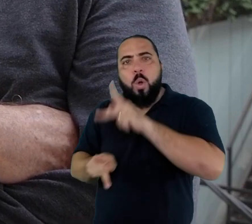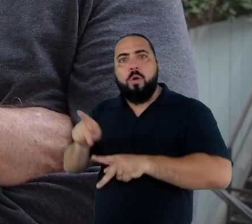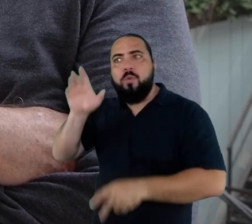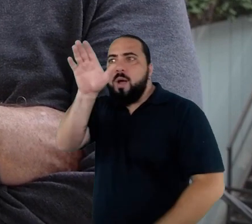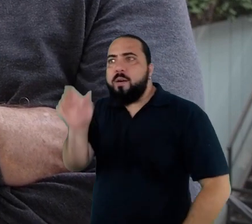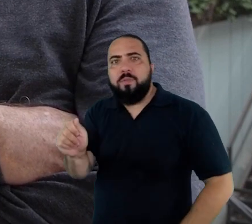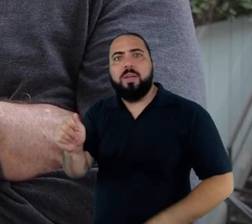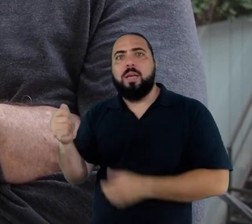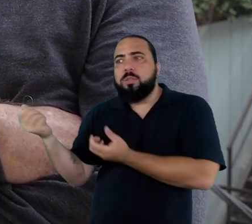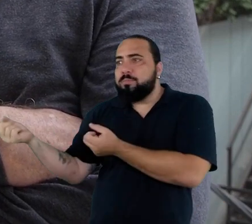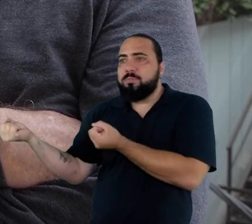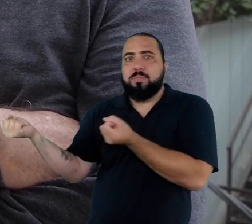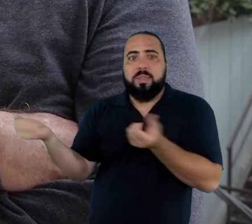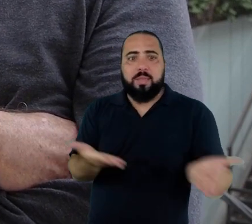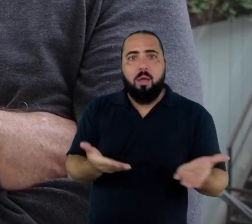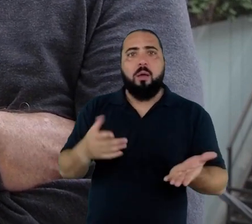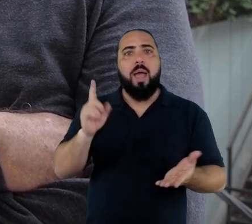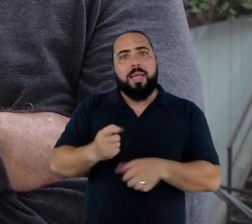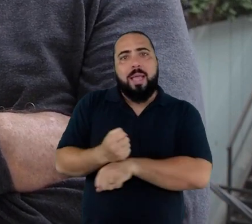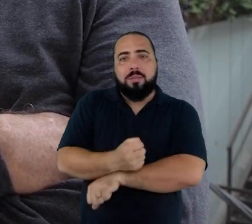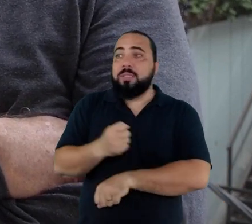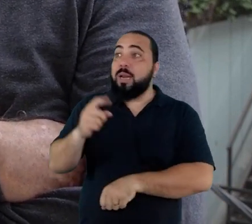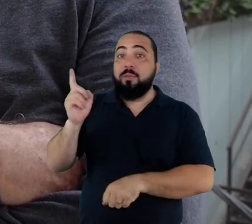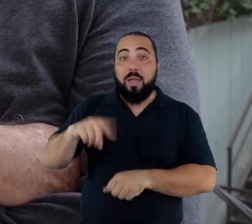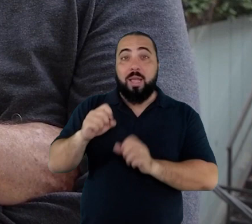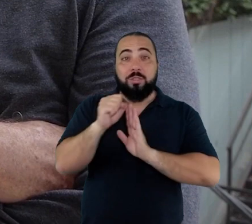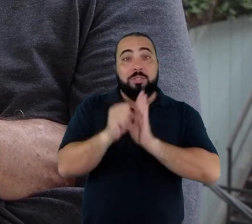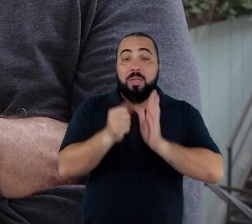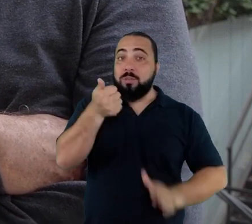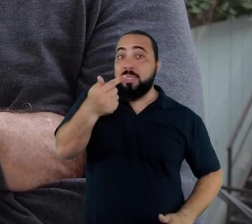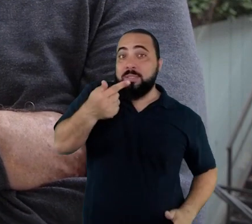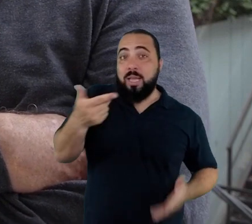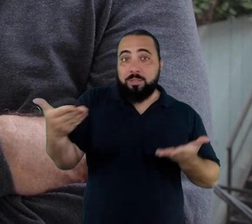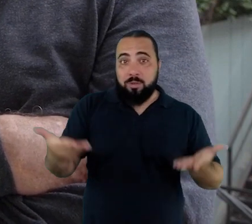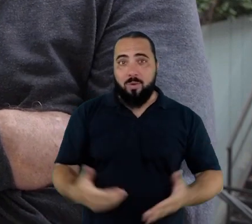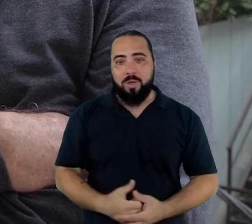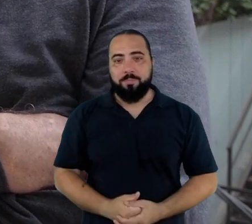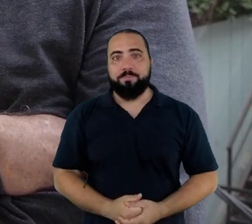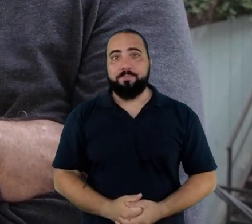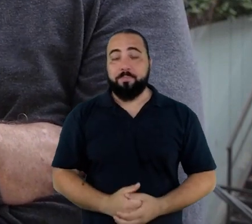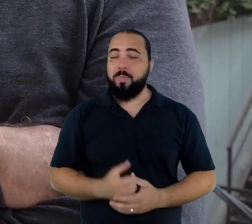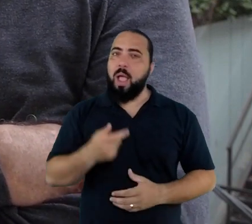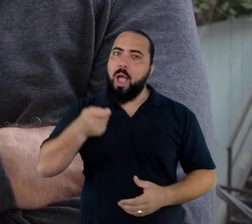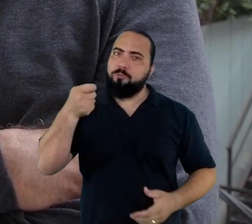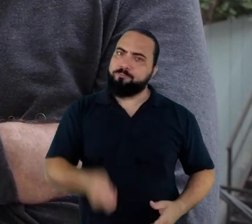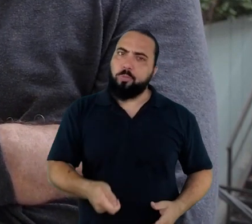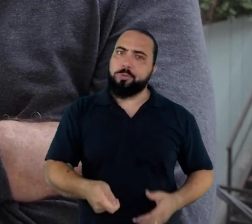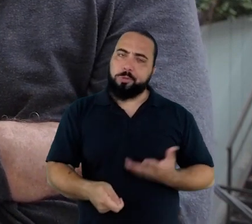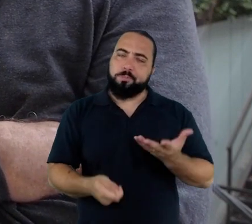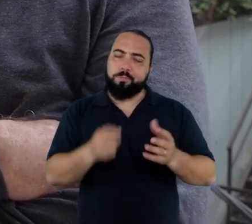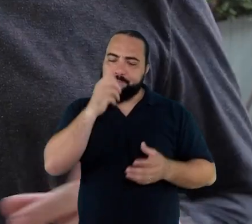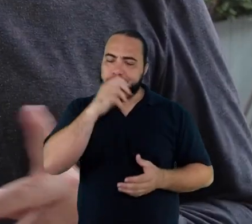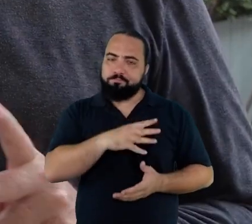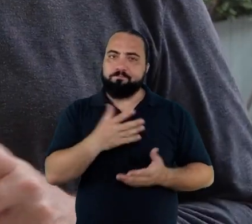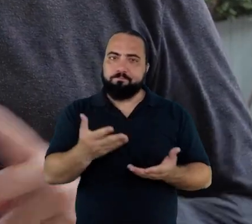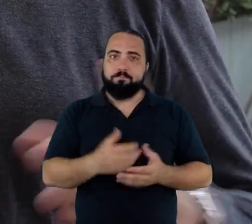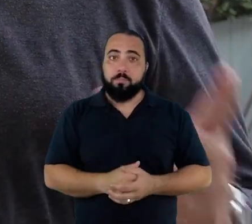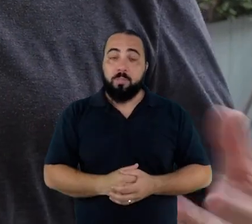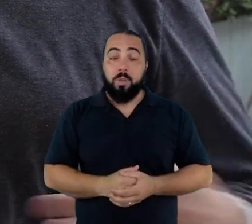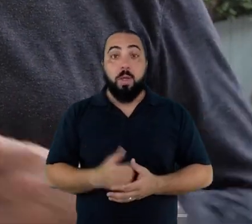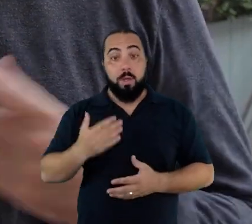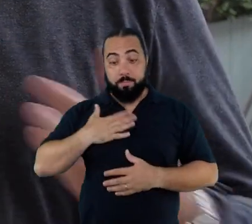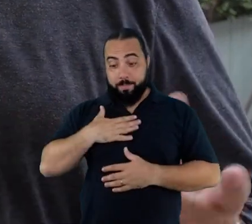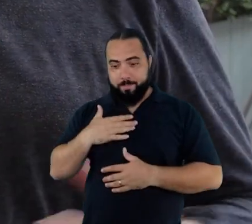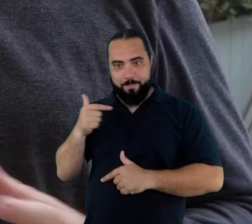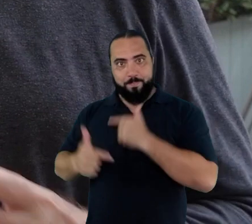né? Desses povos africanos que foram trazidos no século XVII para cá. a força, né? É bom que se diga. No